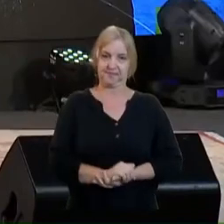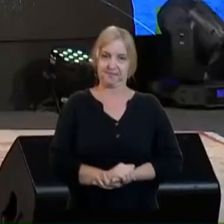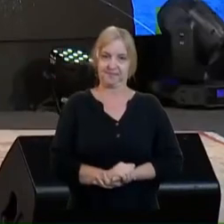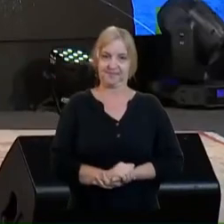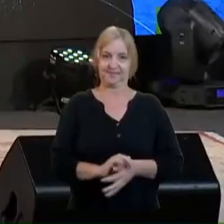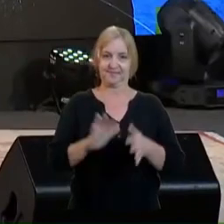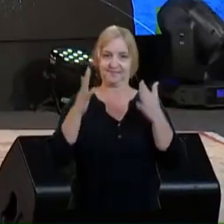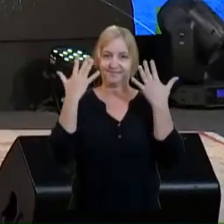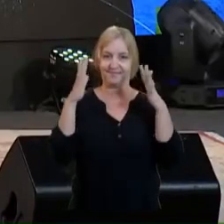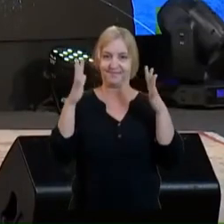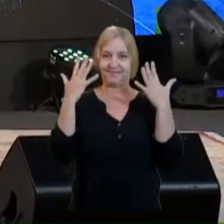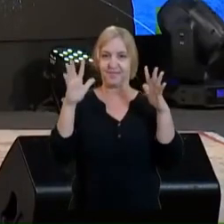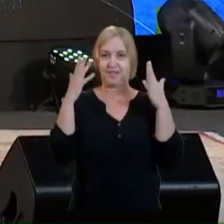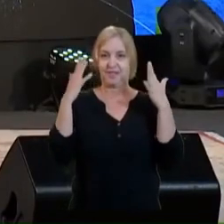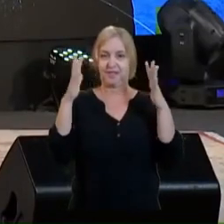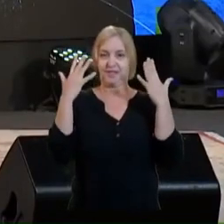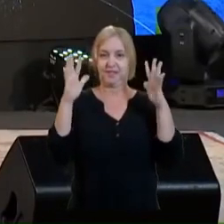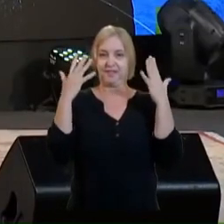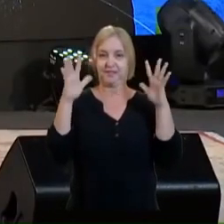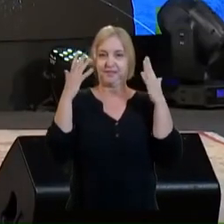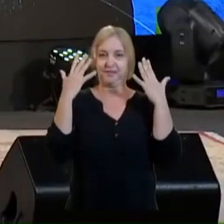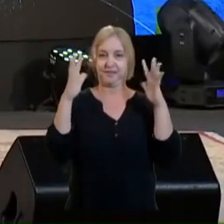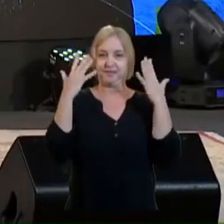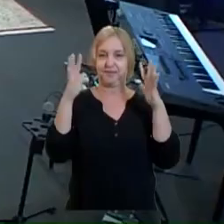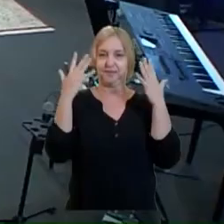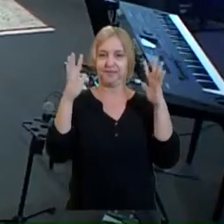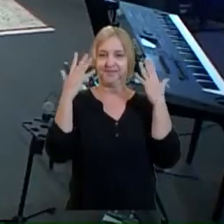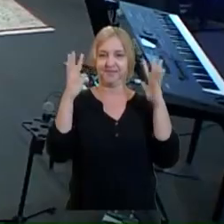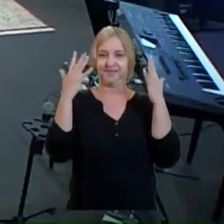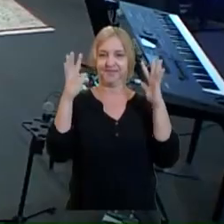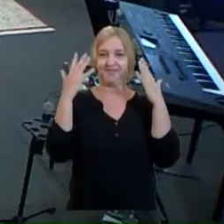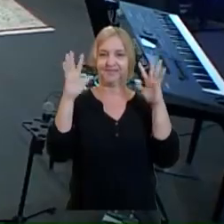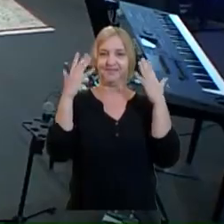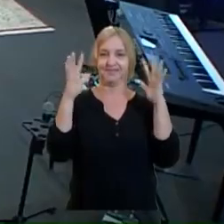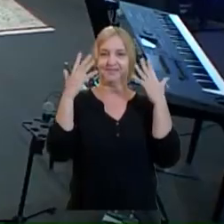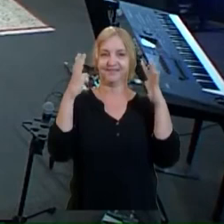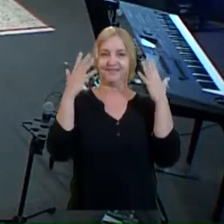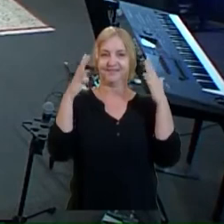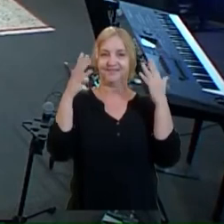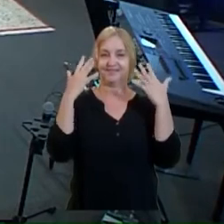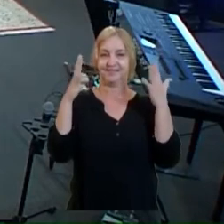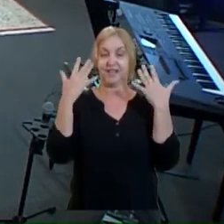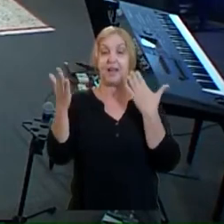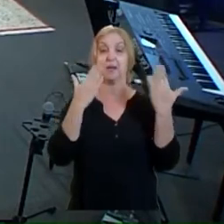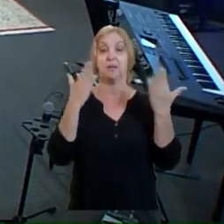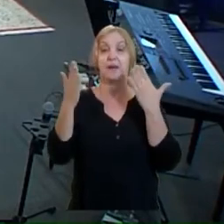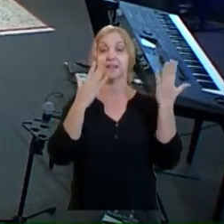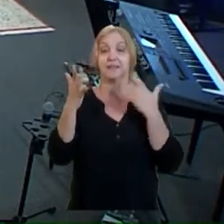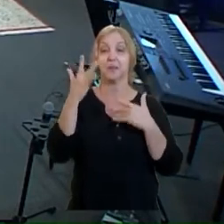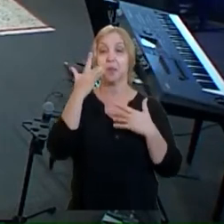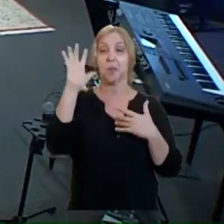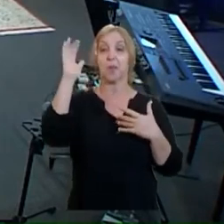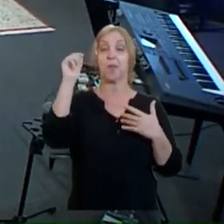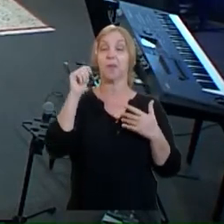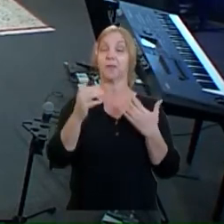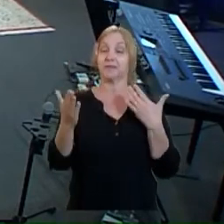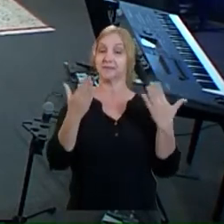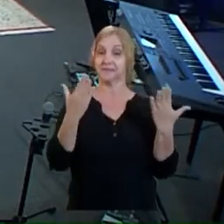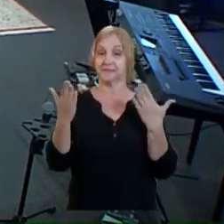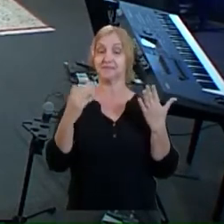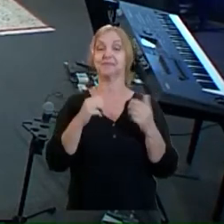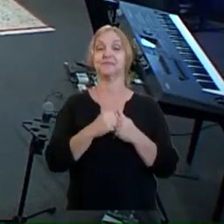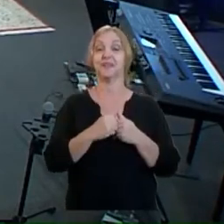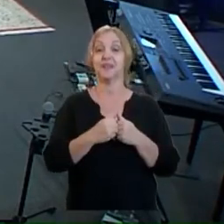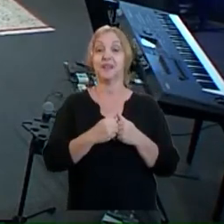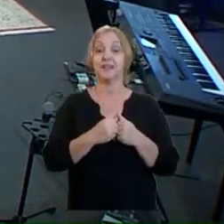Pode dar um aplauso, Senhor? É exatamente isso. É um tesouro. Só que